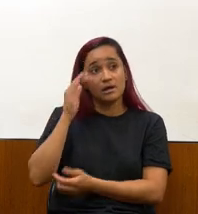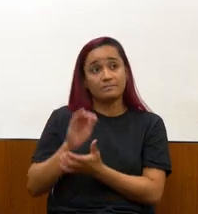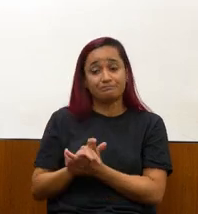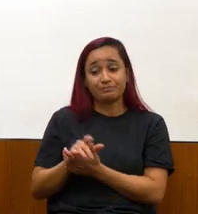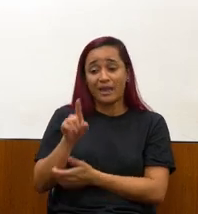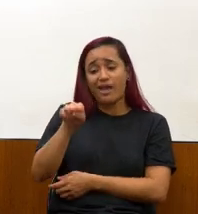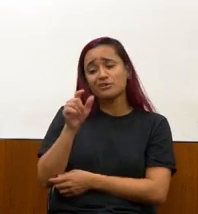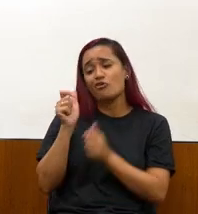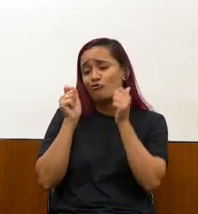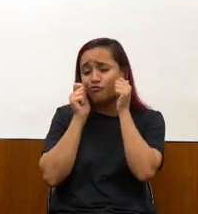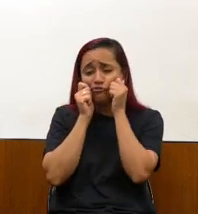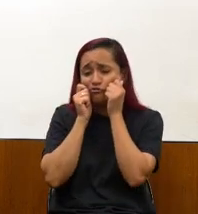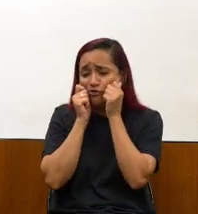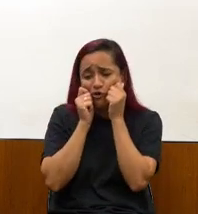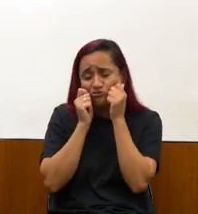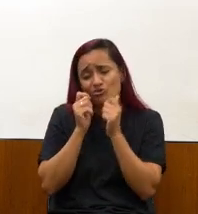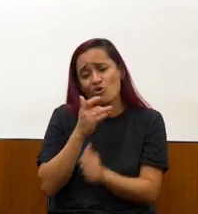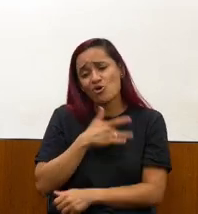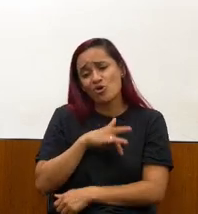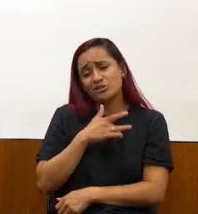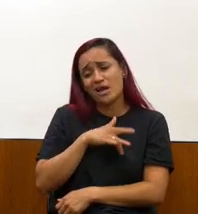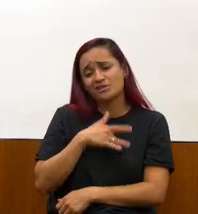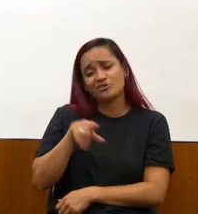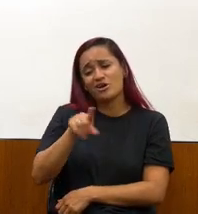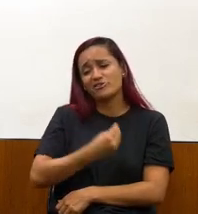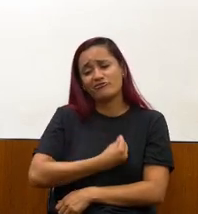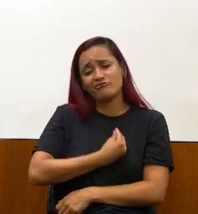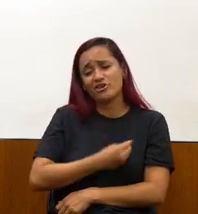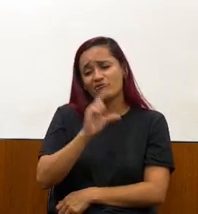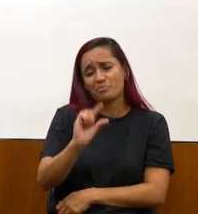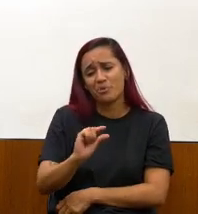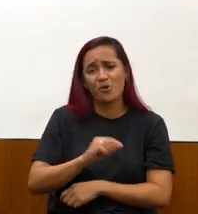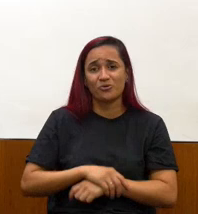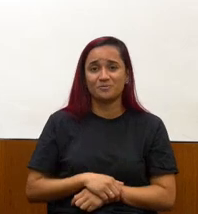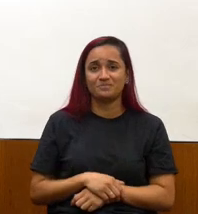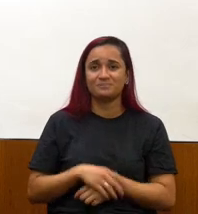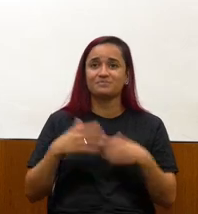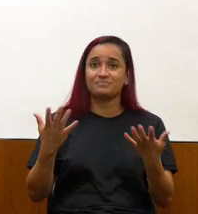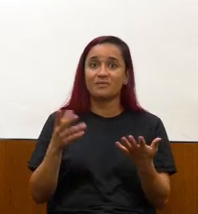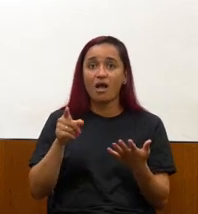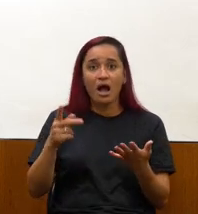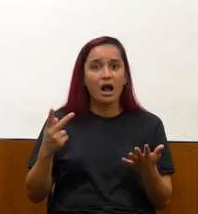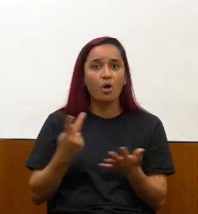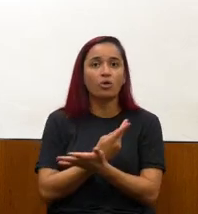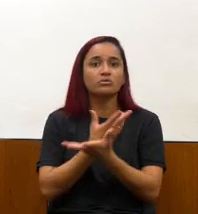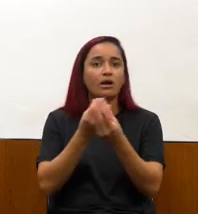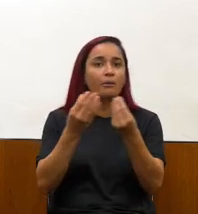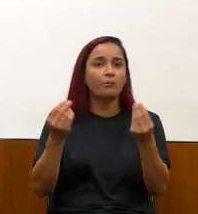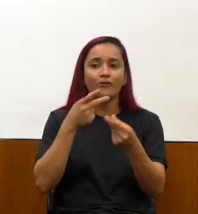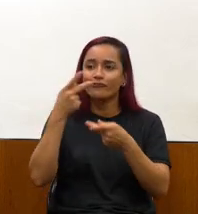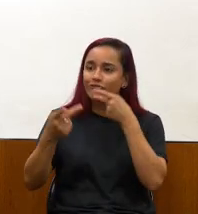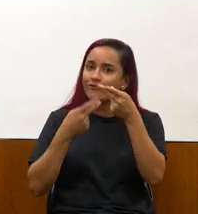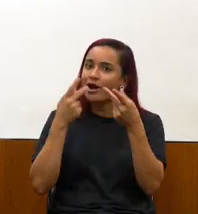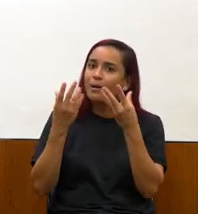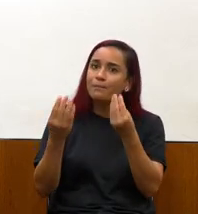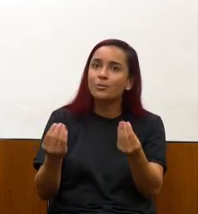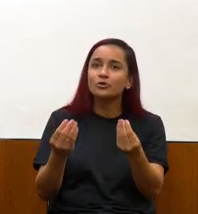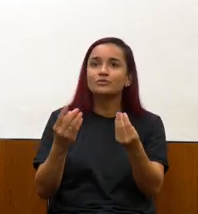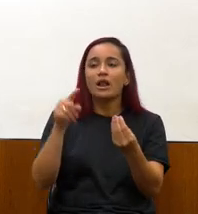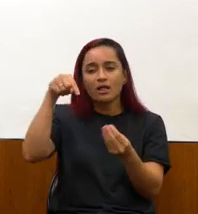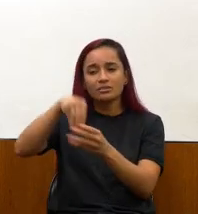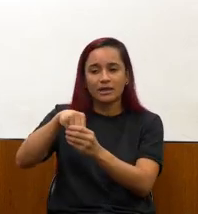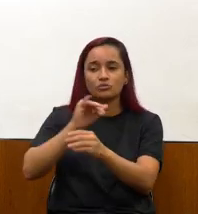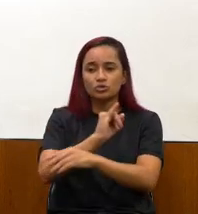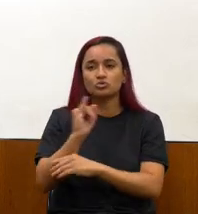eles são tão bonitinhos, que pena que vivem pouco. É uma frase que ecoa nosso lá e a gente assusta a gente no Mano Down. E outro